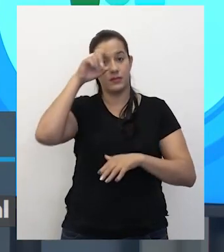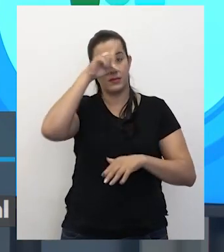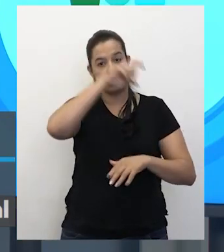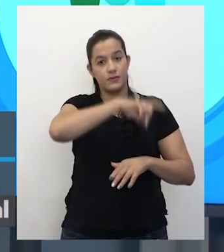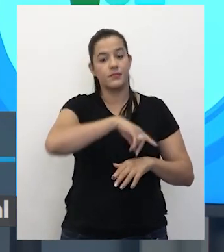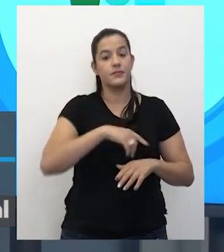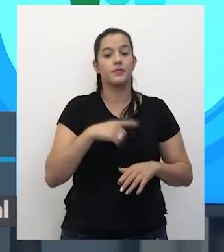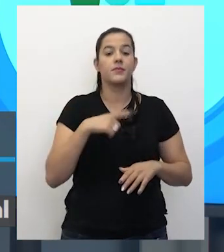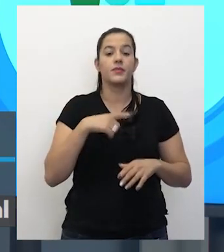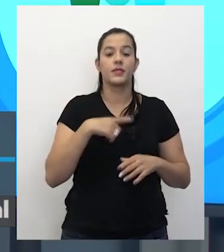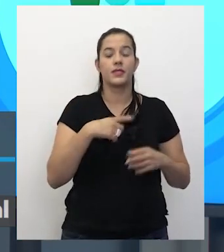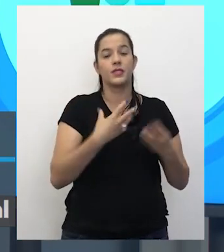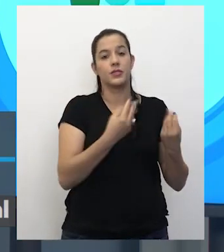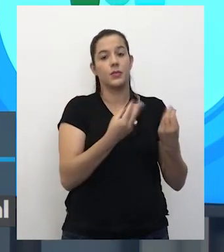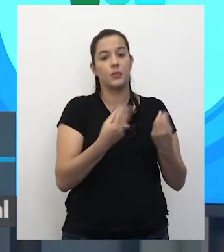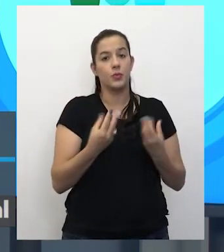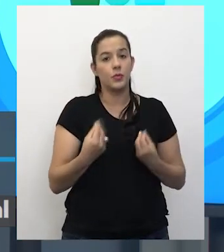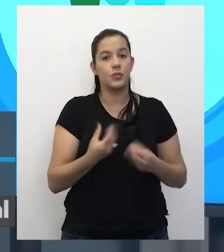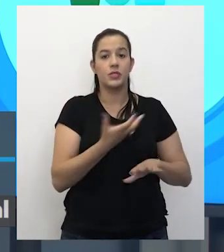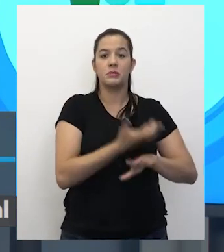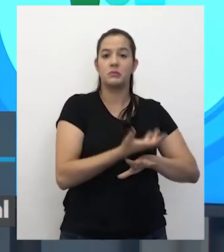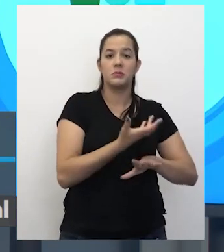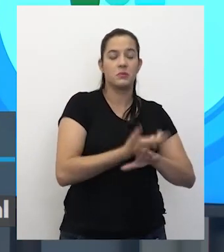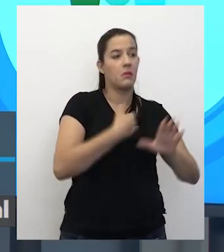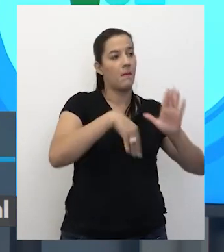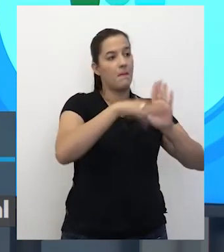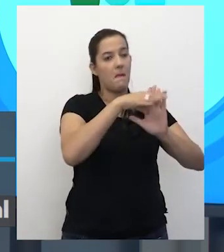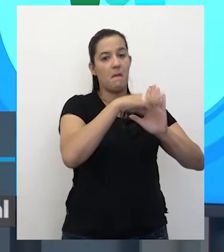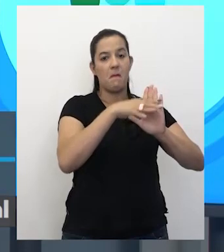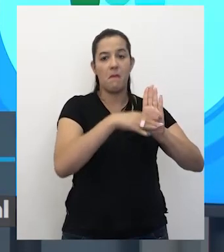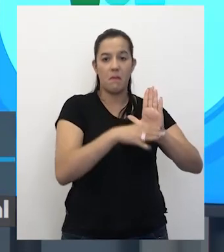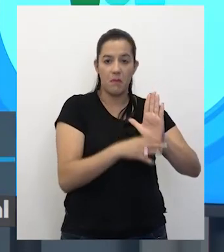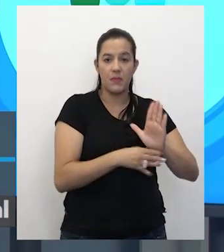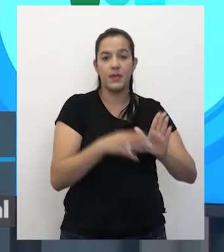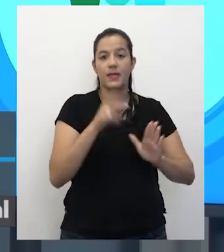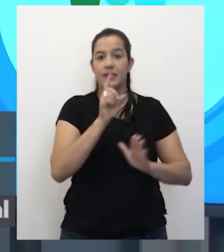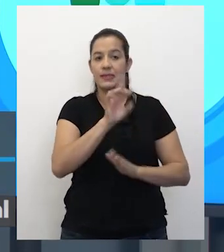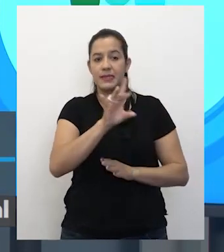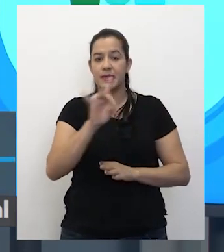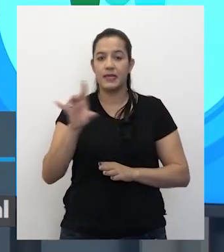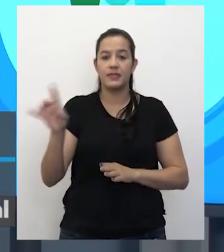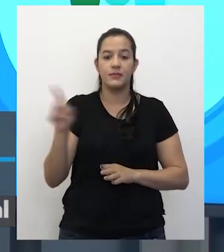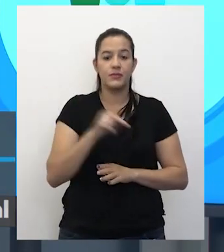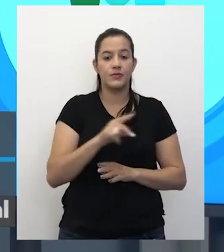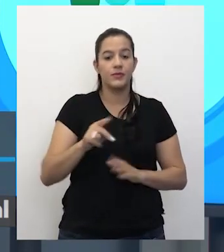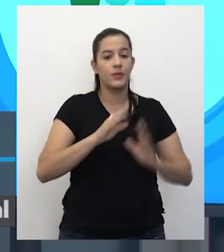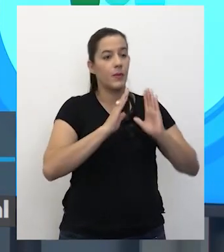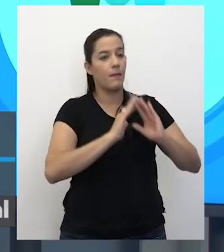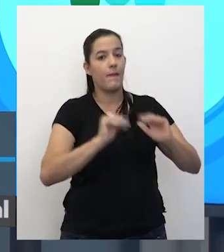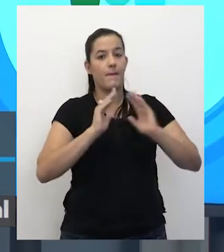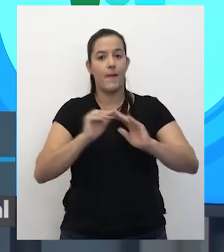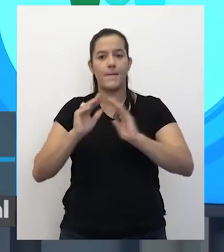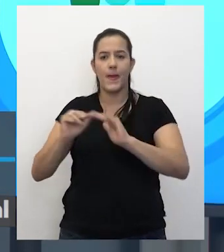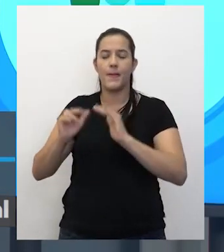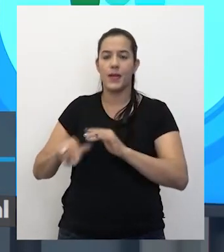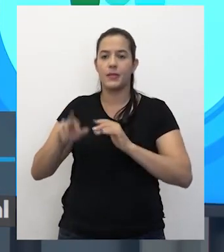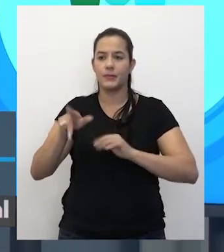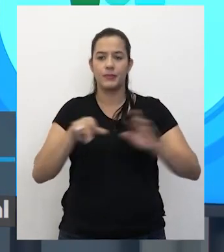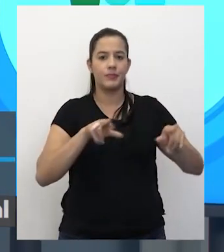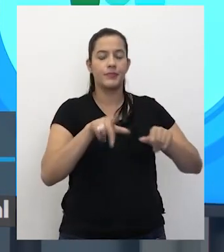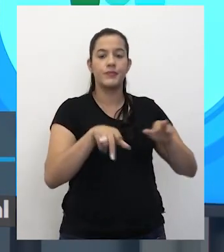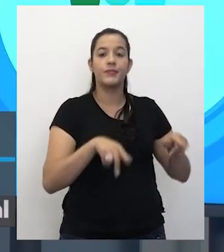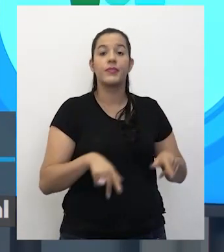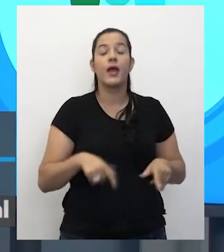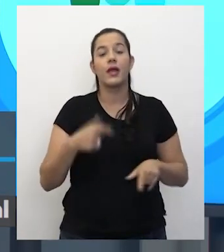eram muitas disciplinas, muitos componentes, cada professor pedia uma tarefa diferente. Foi aí que eu comecei a perceber a importância